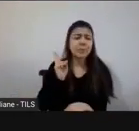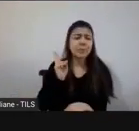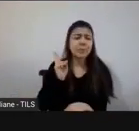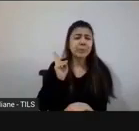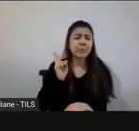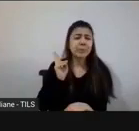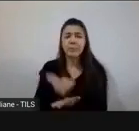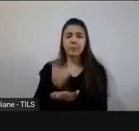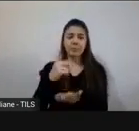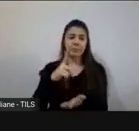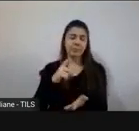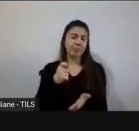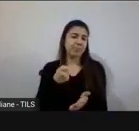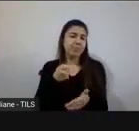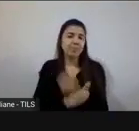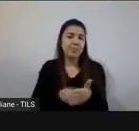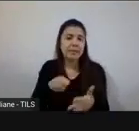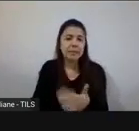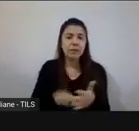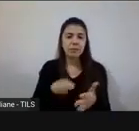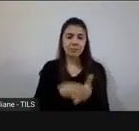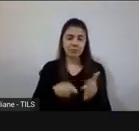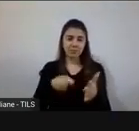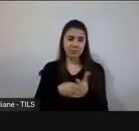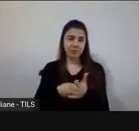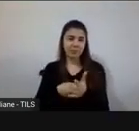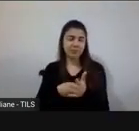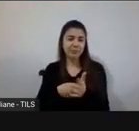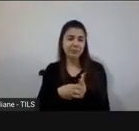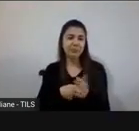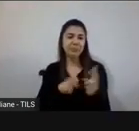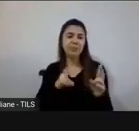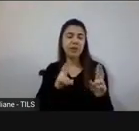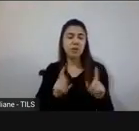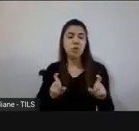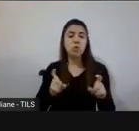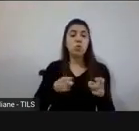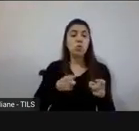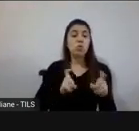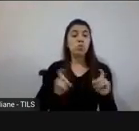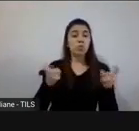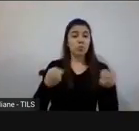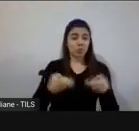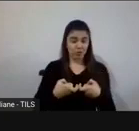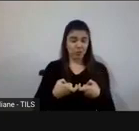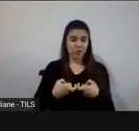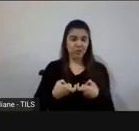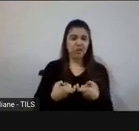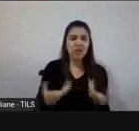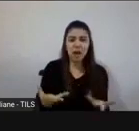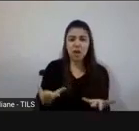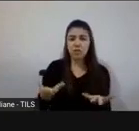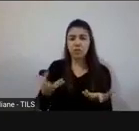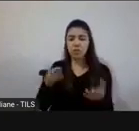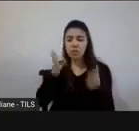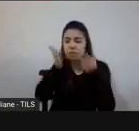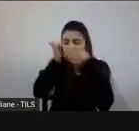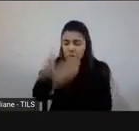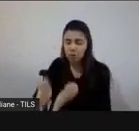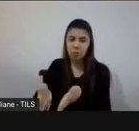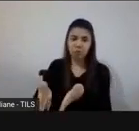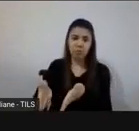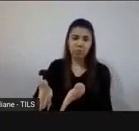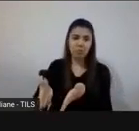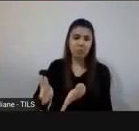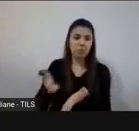sexualizar esse ato que a gente vê desde a polêmica da amamentação, em que se torna a amamentação uma polêmica